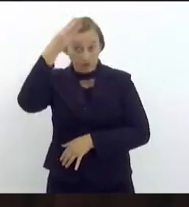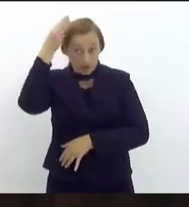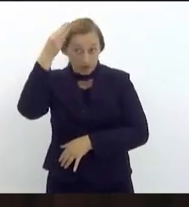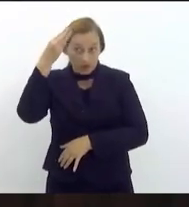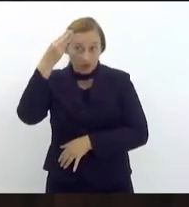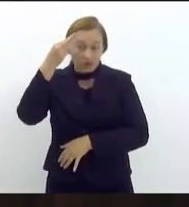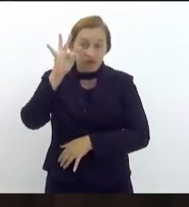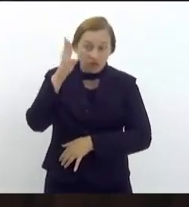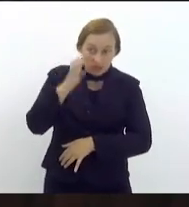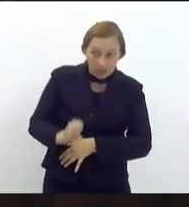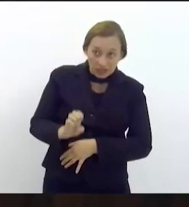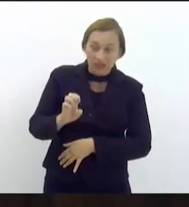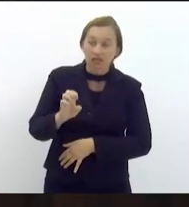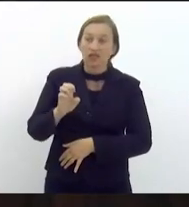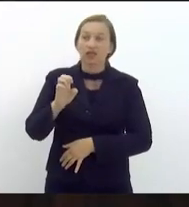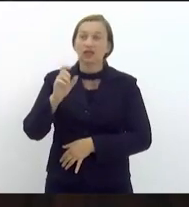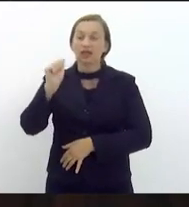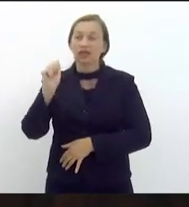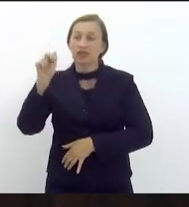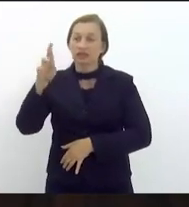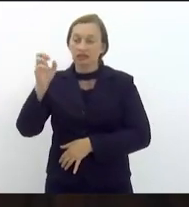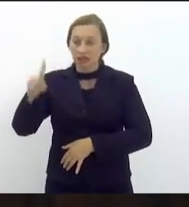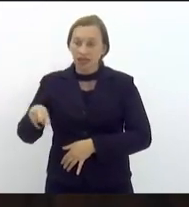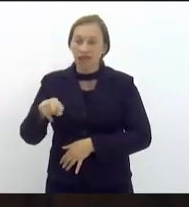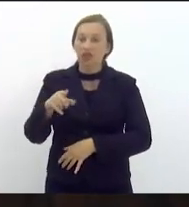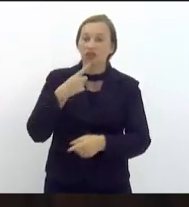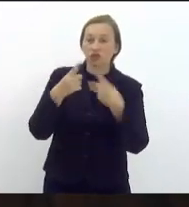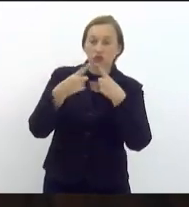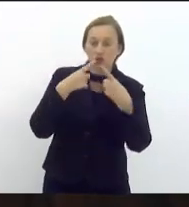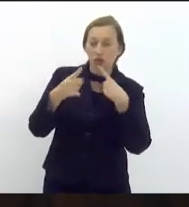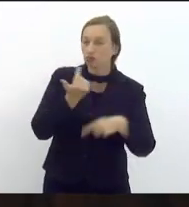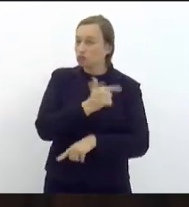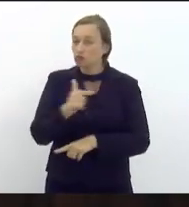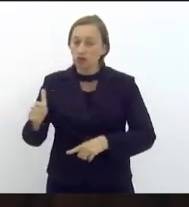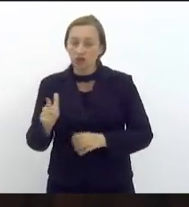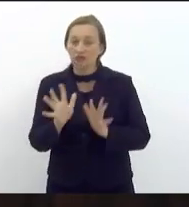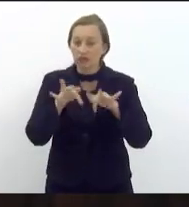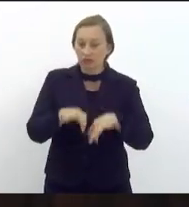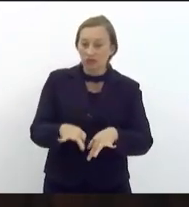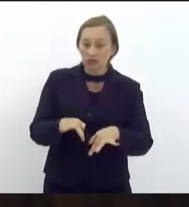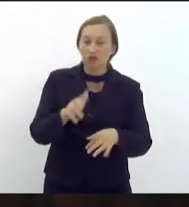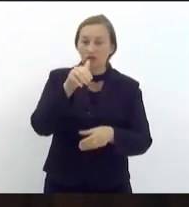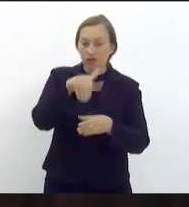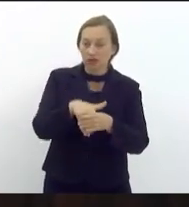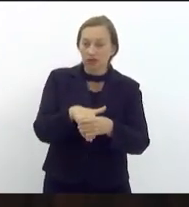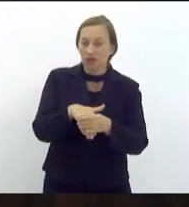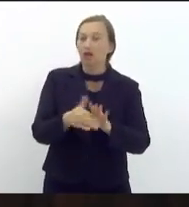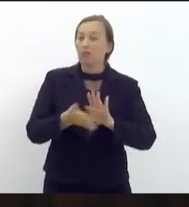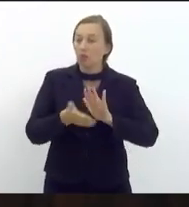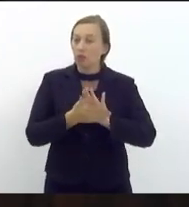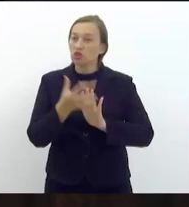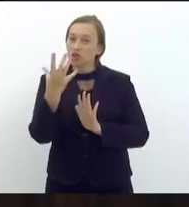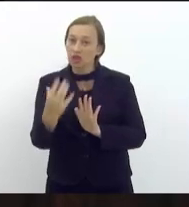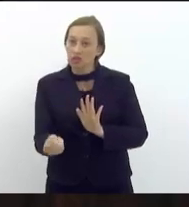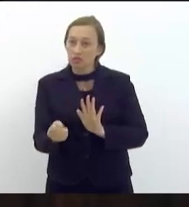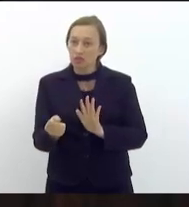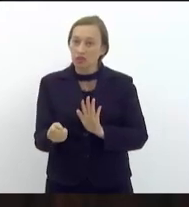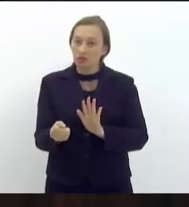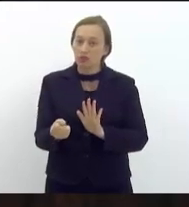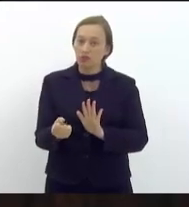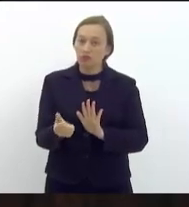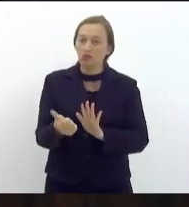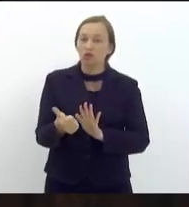Carlos Macedo e André Correia em discussão não adianta Quem Queira discutir encerrado a discussão apresente proposta